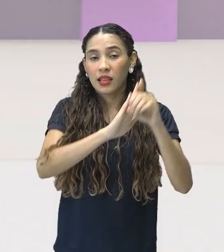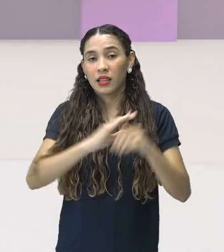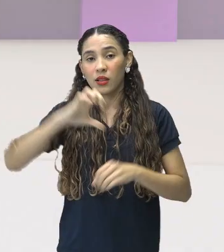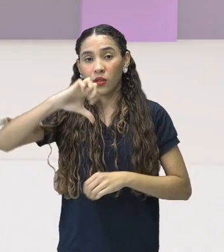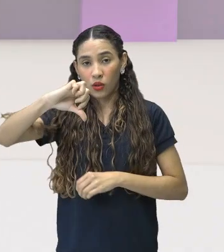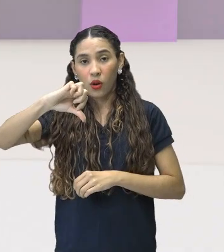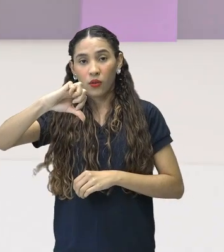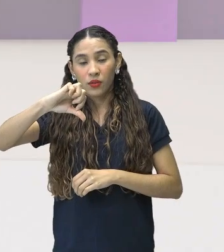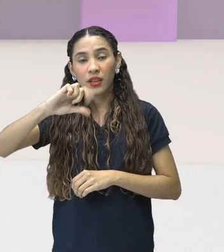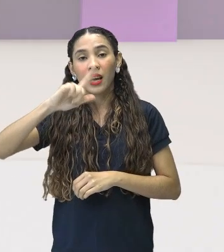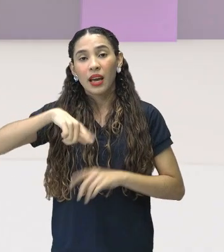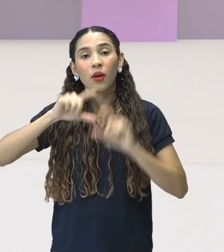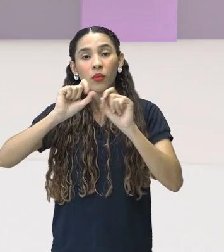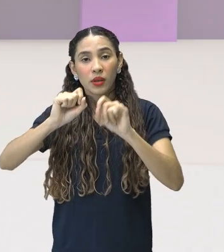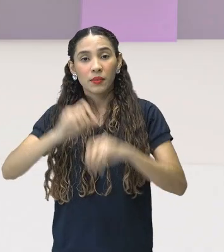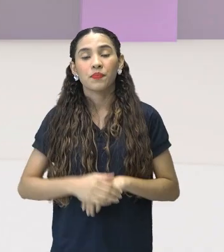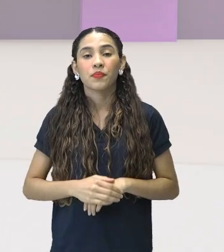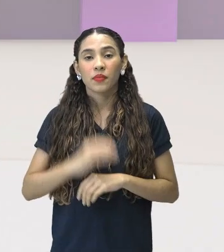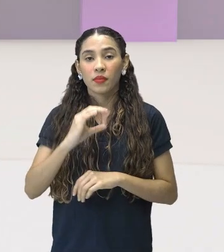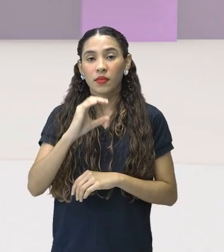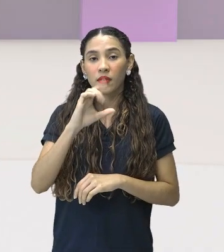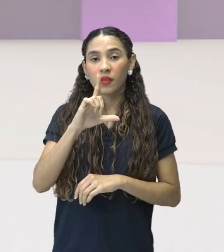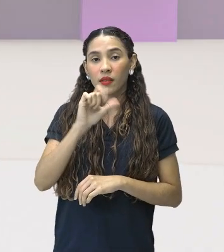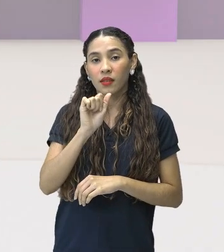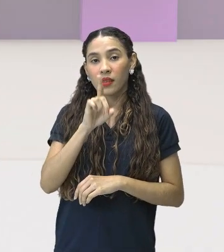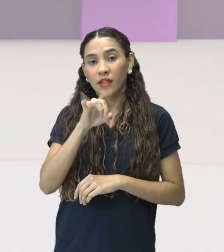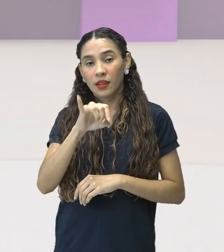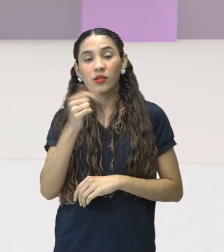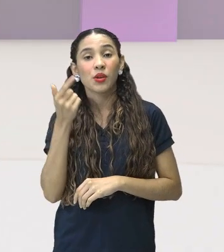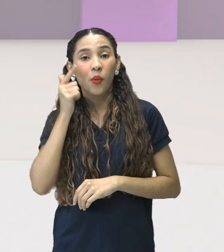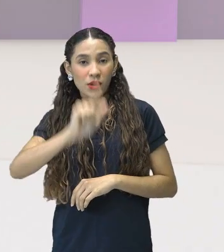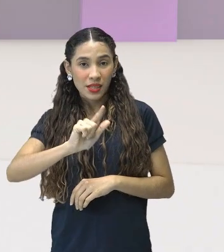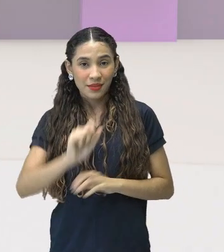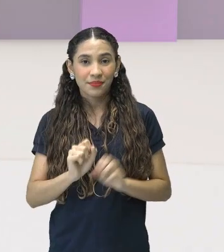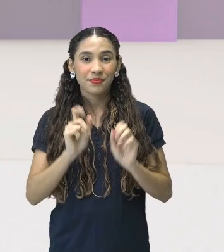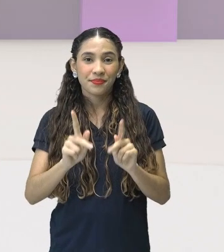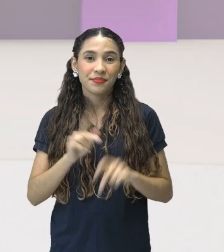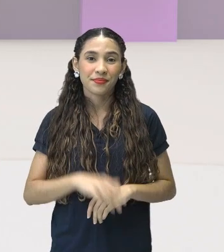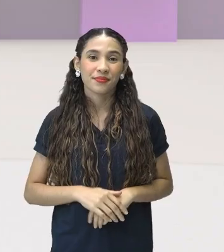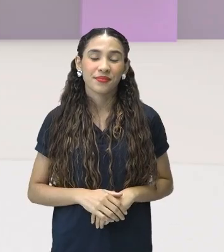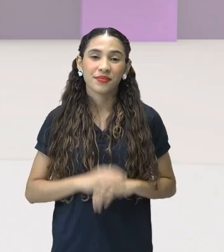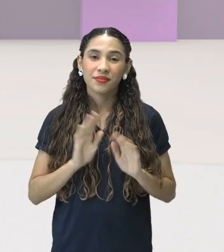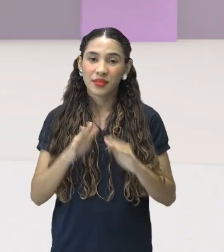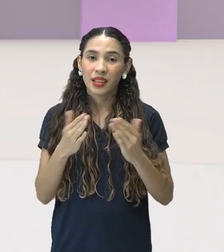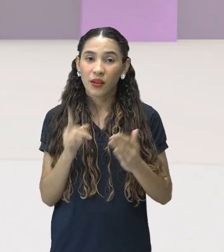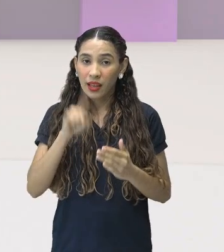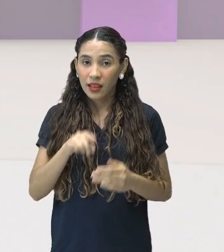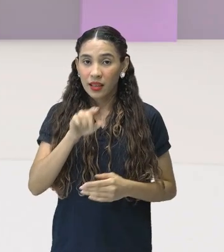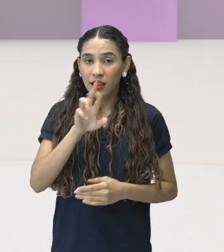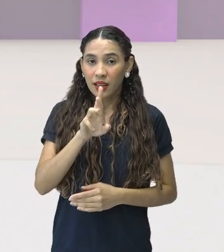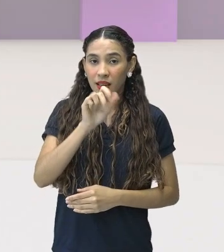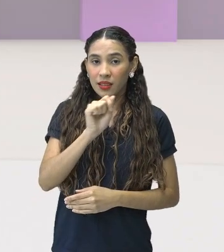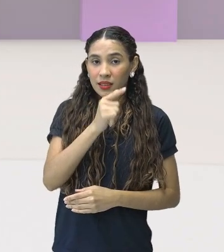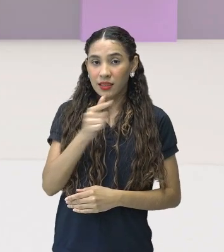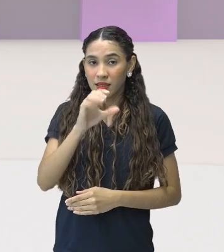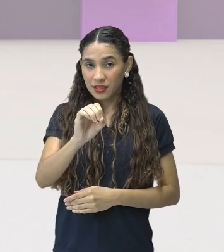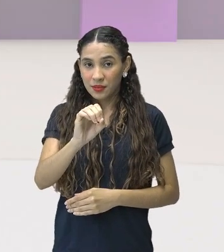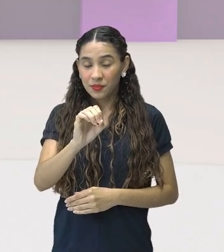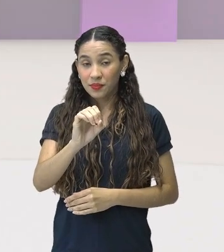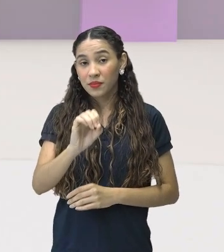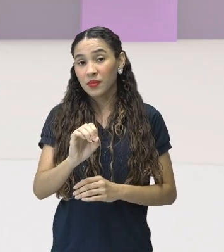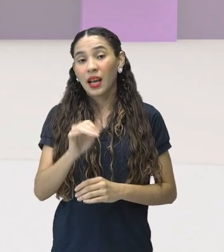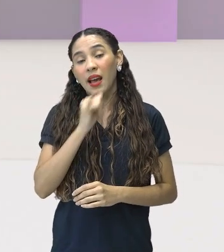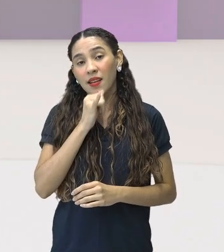9 são os que Cláudia consegue acertar, ok? Então, essa é a nossa razão.